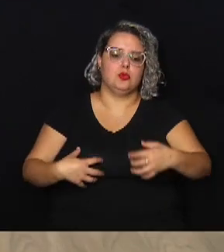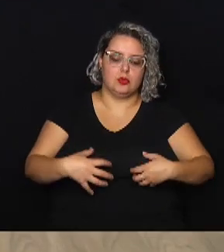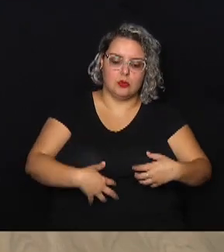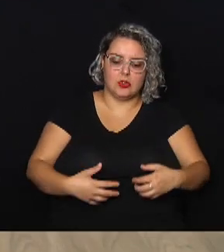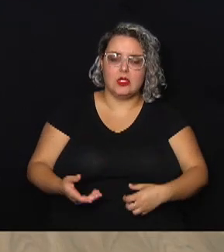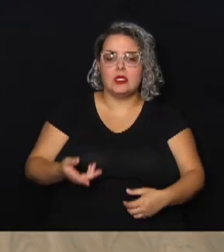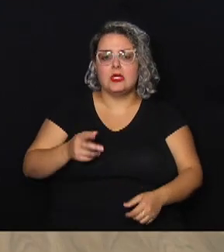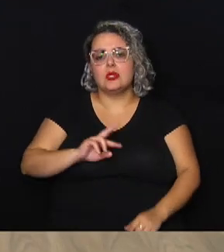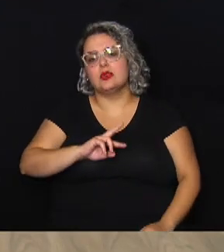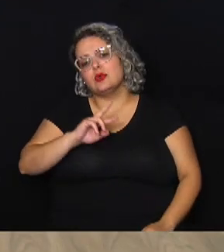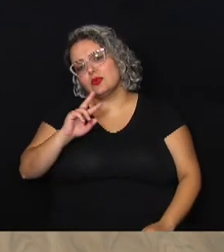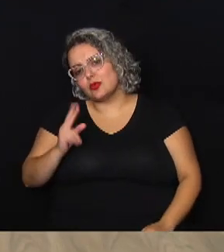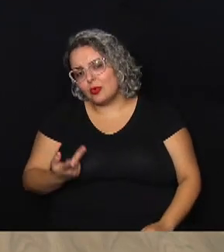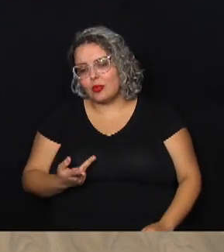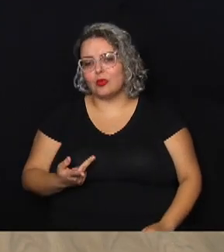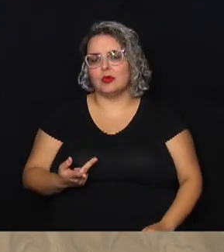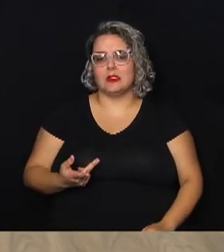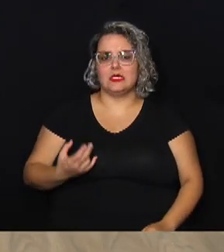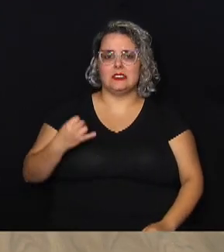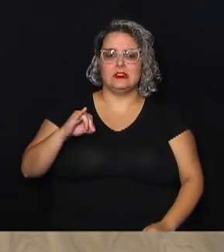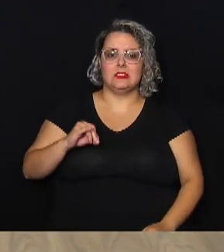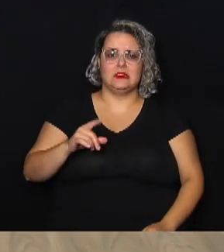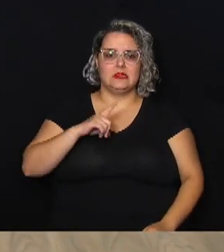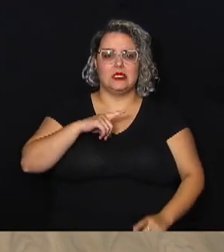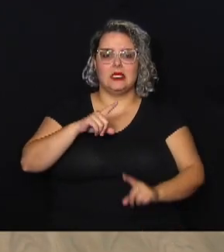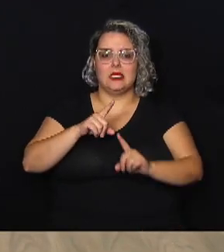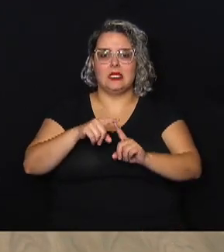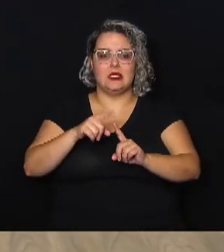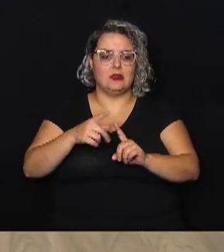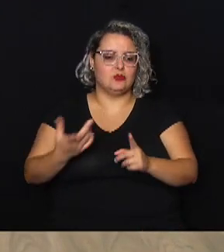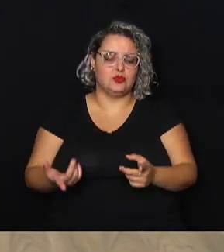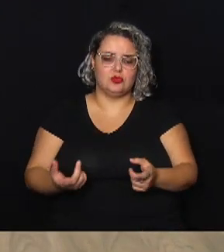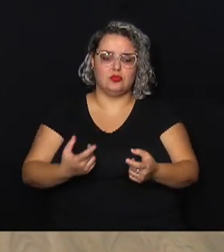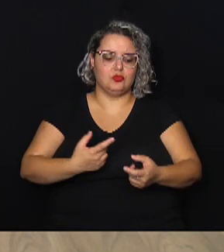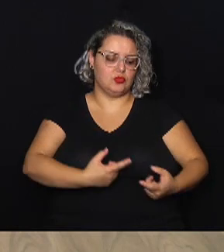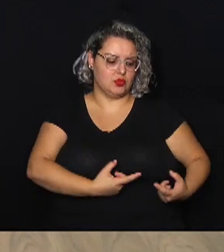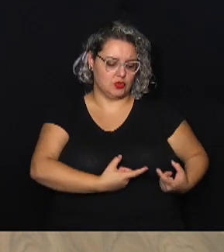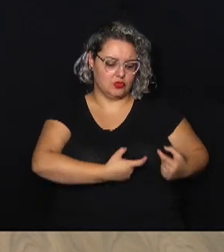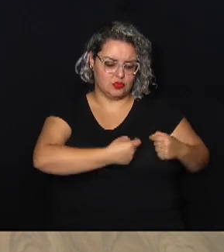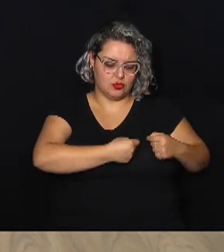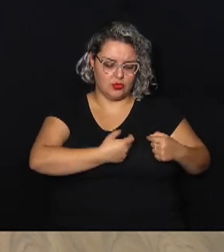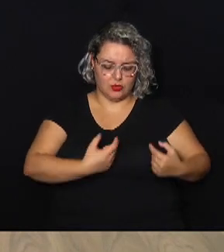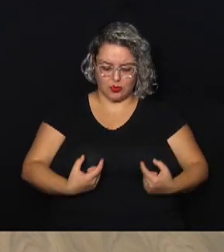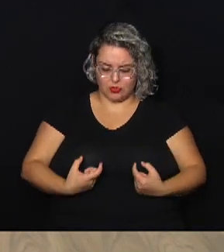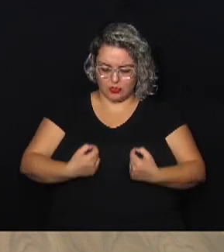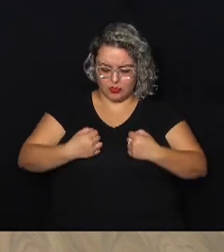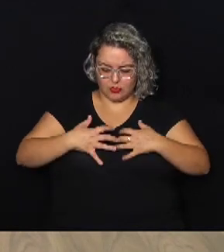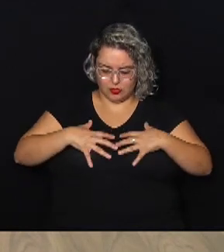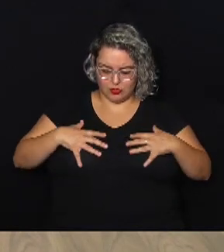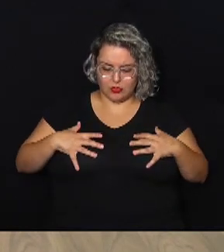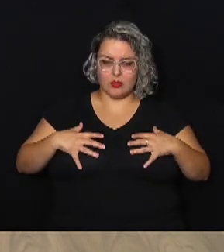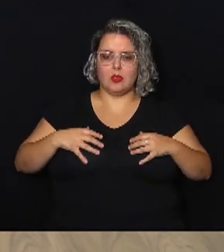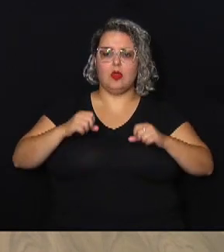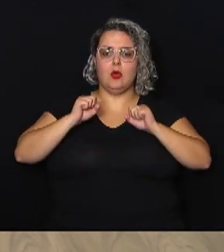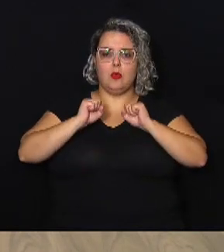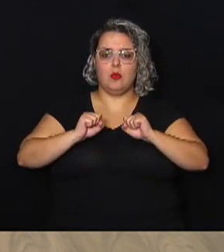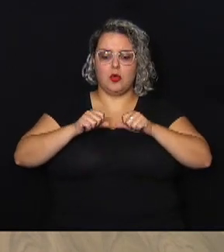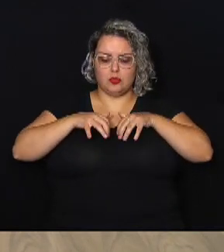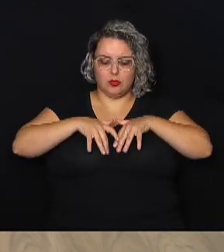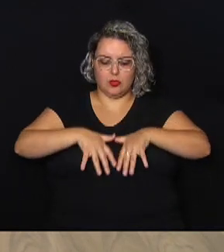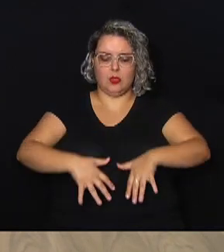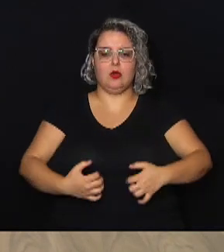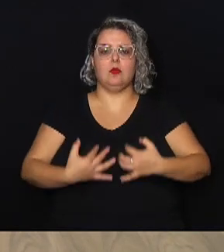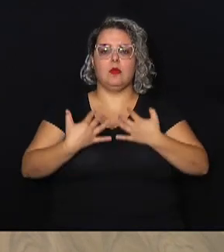contrário acontece se a pessoa tem um câncer de mama ou um câncer de pulmão, pode dar metástase e ir